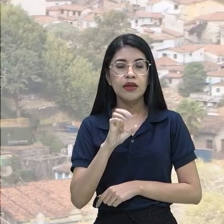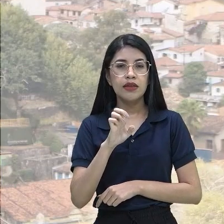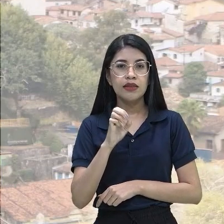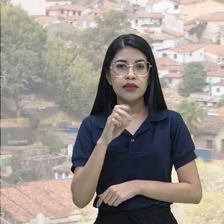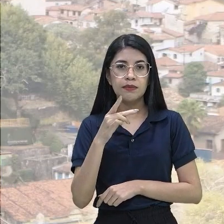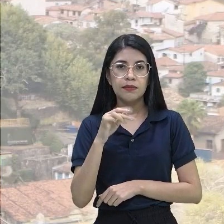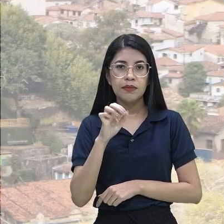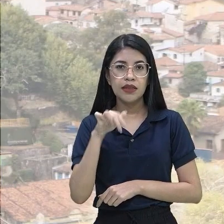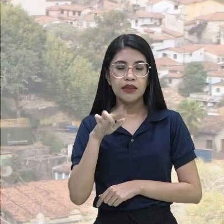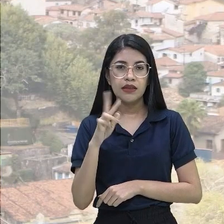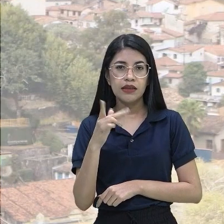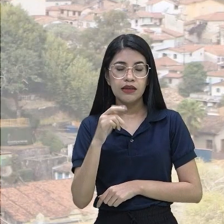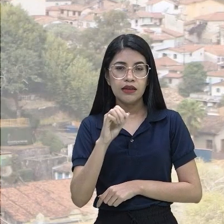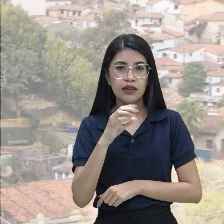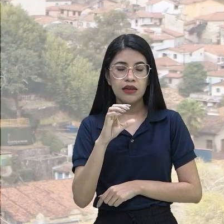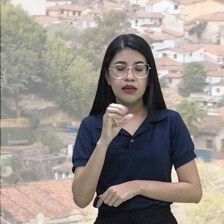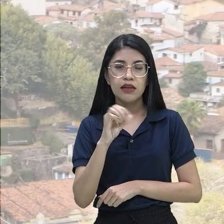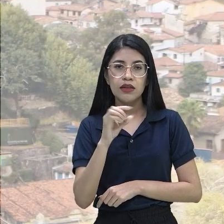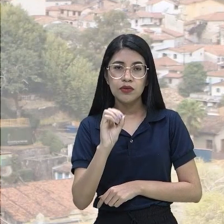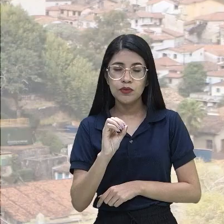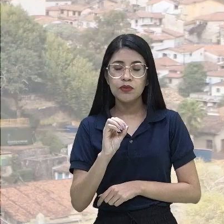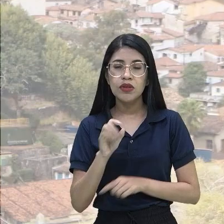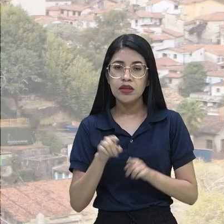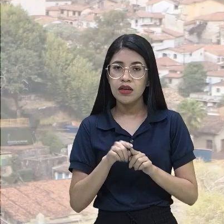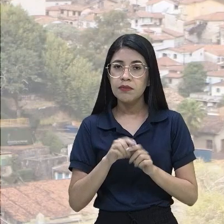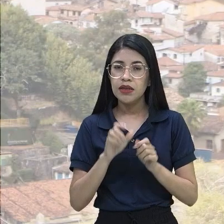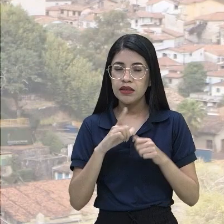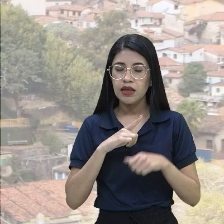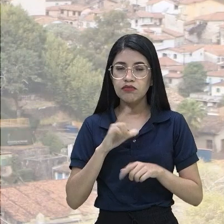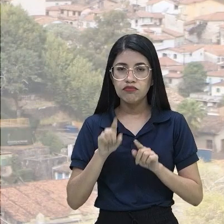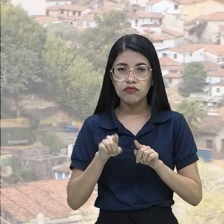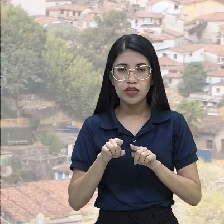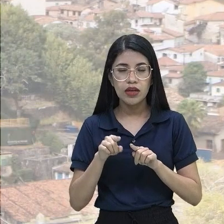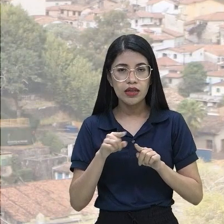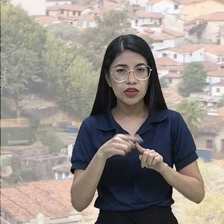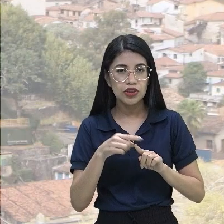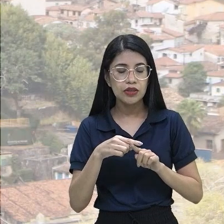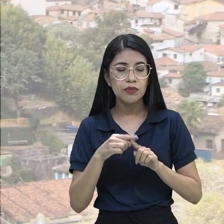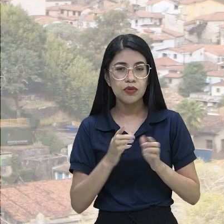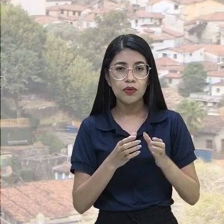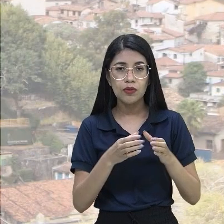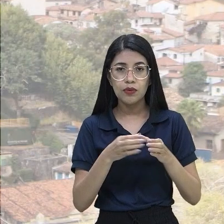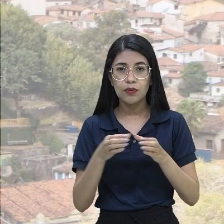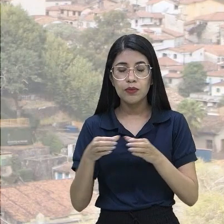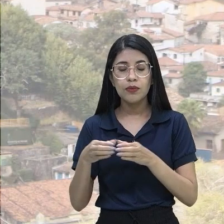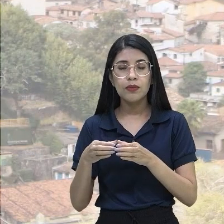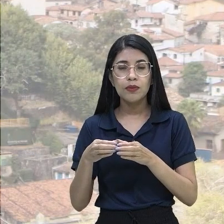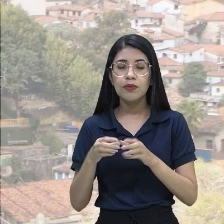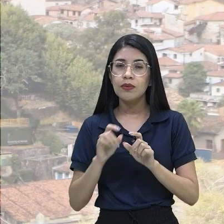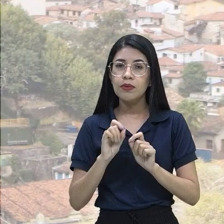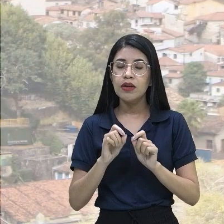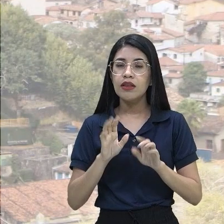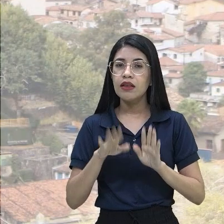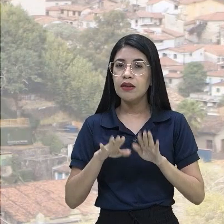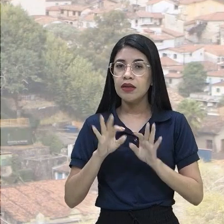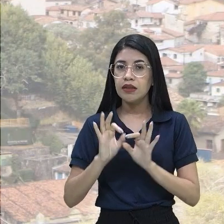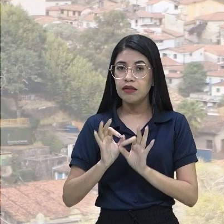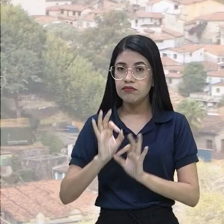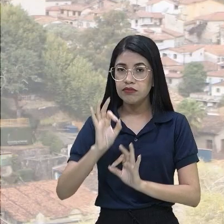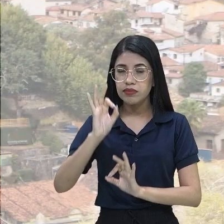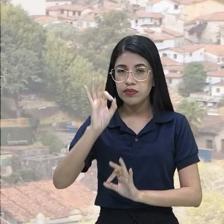área de planalto, né, como a serra, mas também a gente pode classificar ali, dependendo da